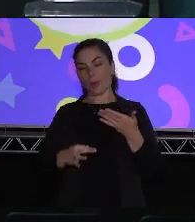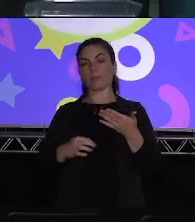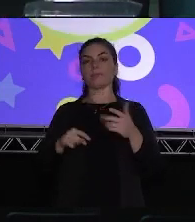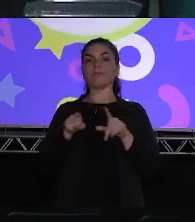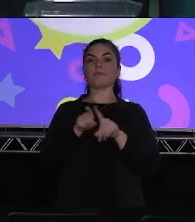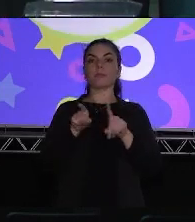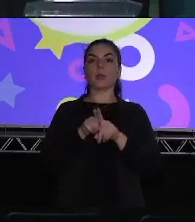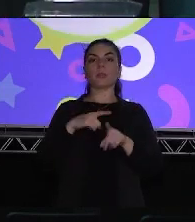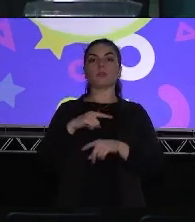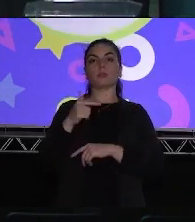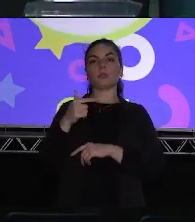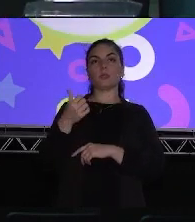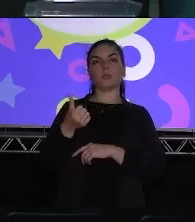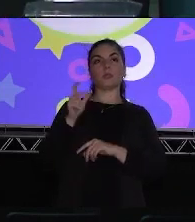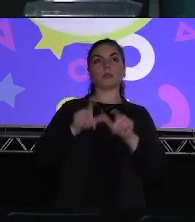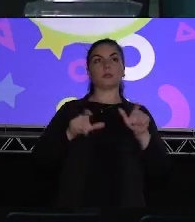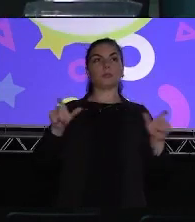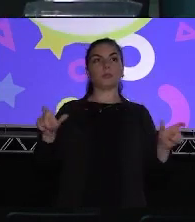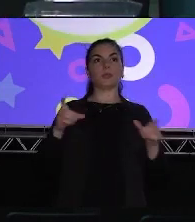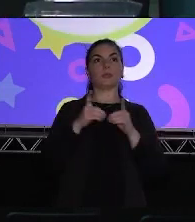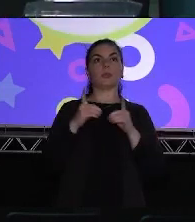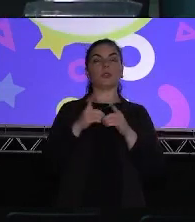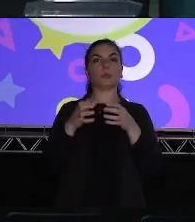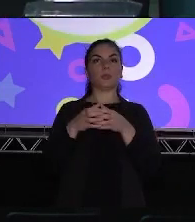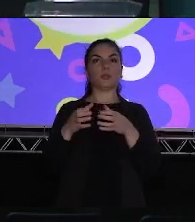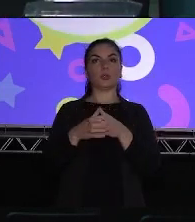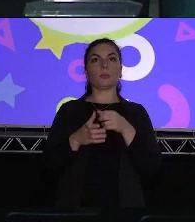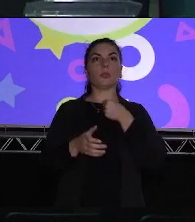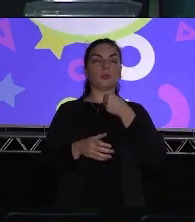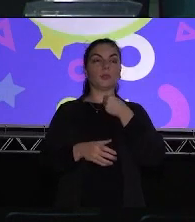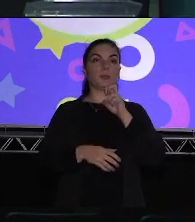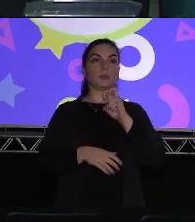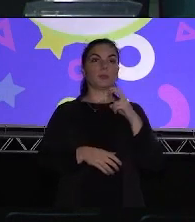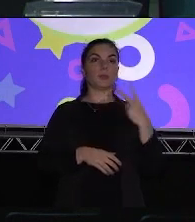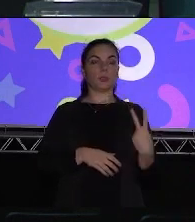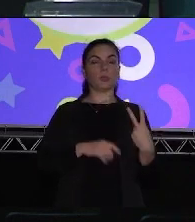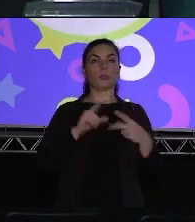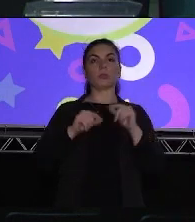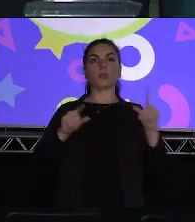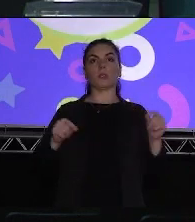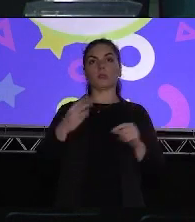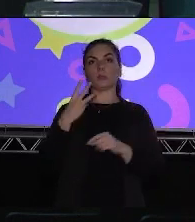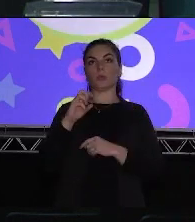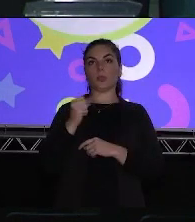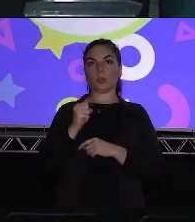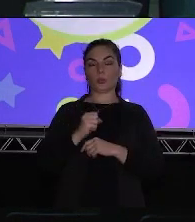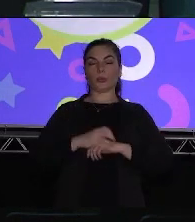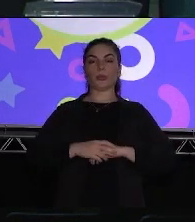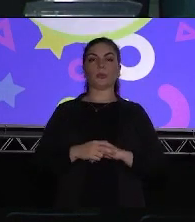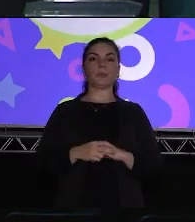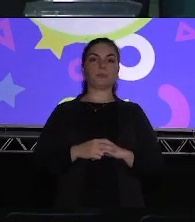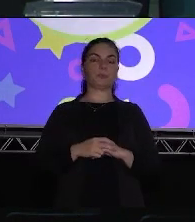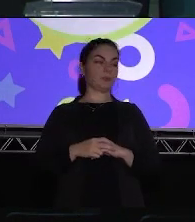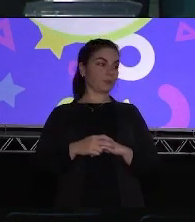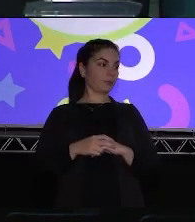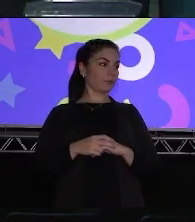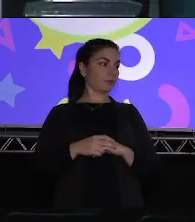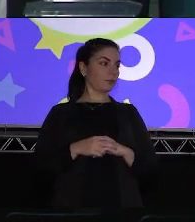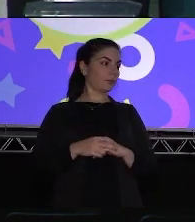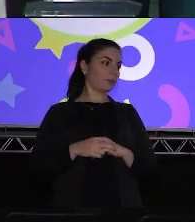trouxemos 76 pessoas para a dinâmica de grupo e entrevistamos 52 delas e selecionamos 38 pessoas.